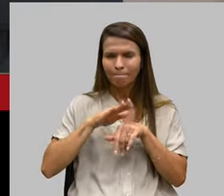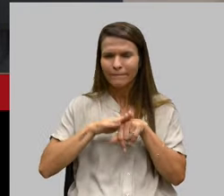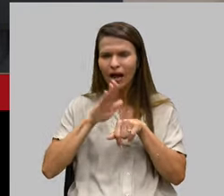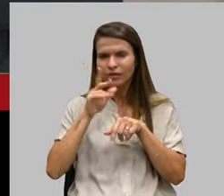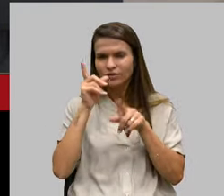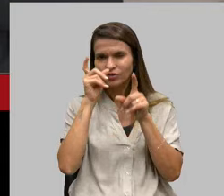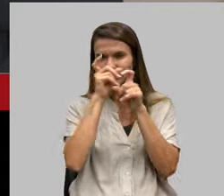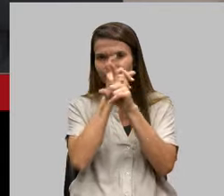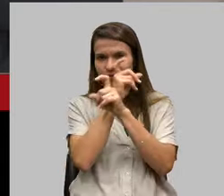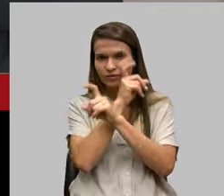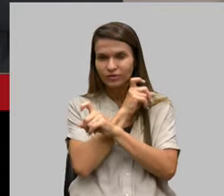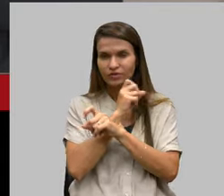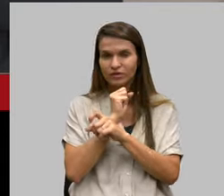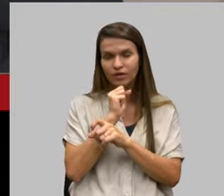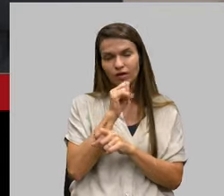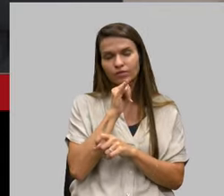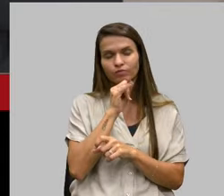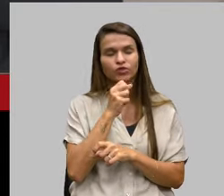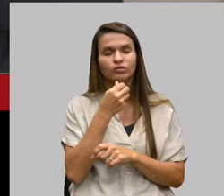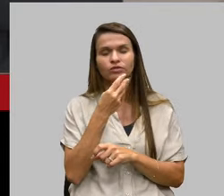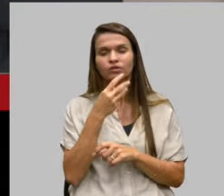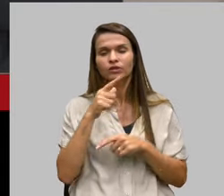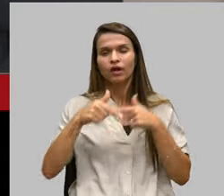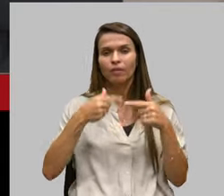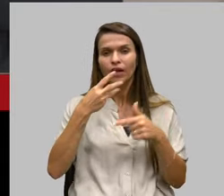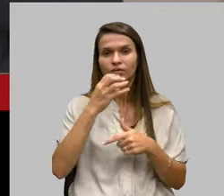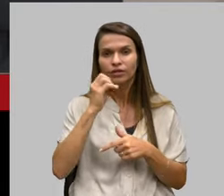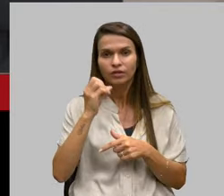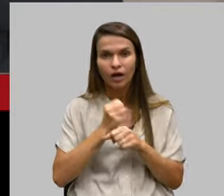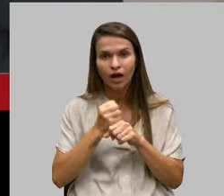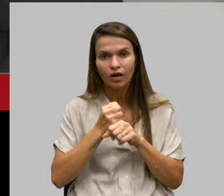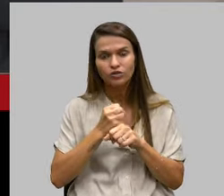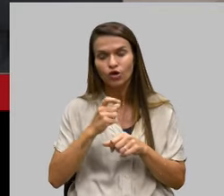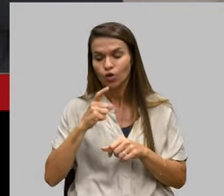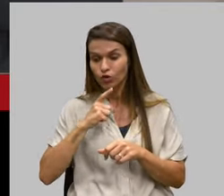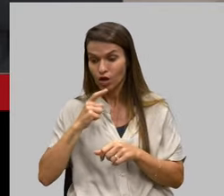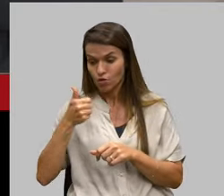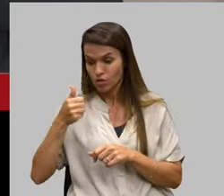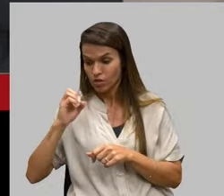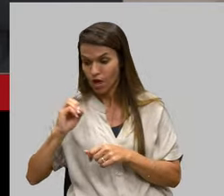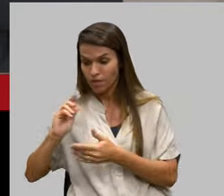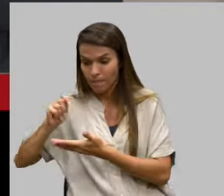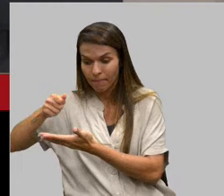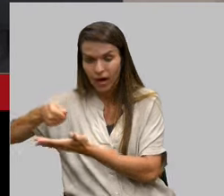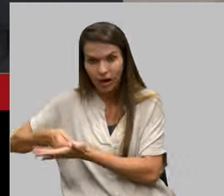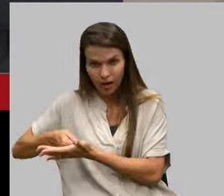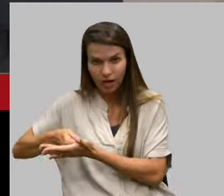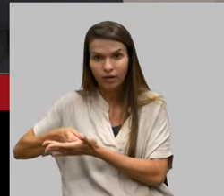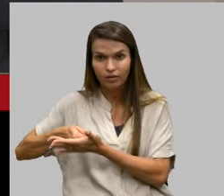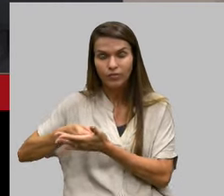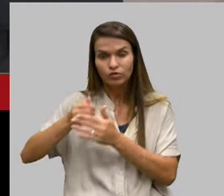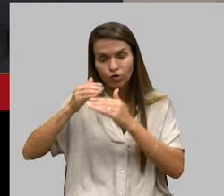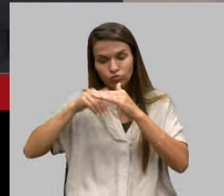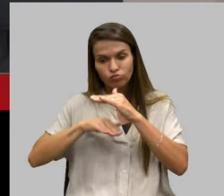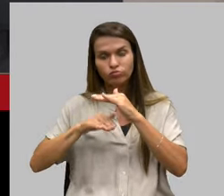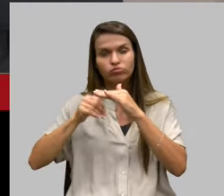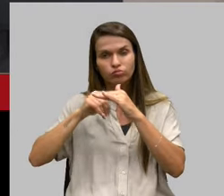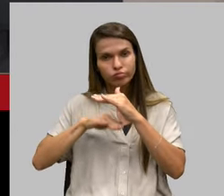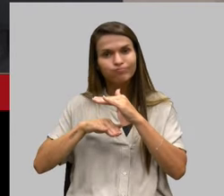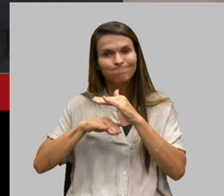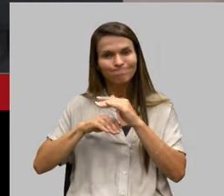faz porque se eu trabalhar 30 anos eu só tenho 10 para pagar mesmo com investimento isso pode